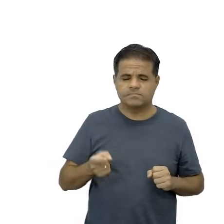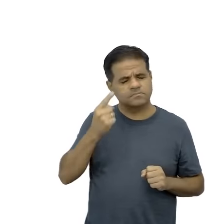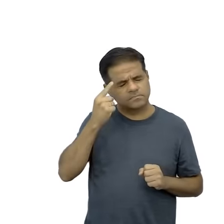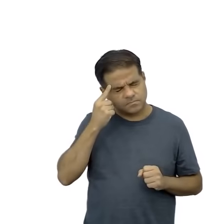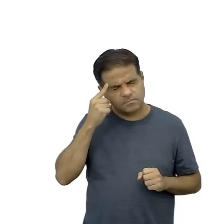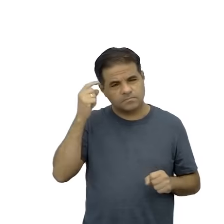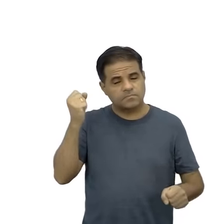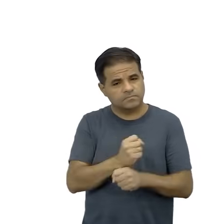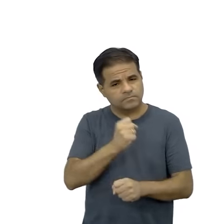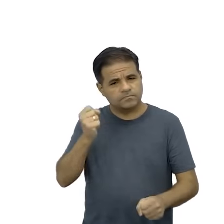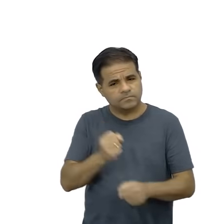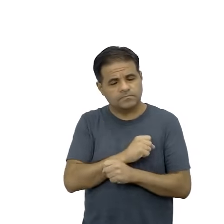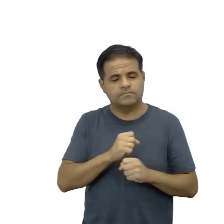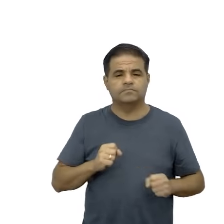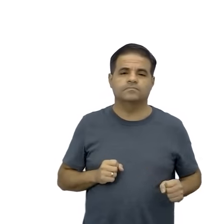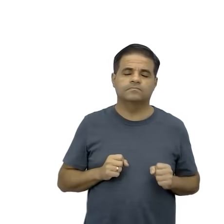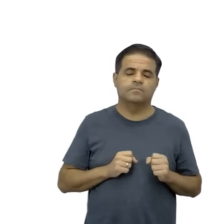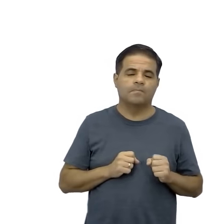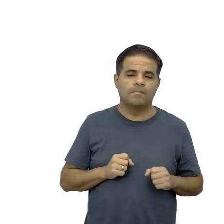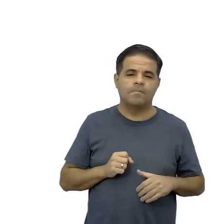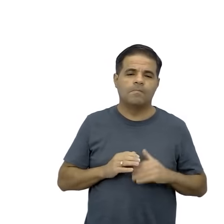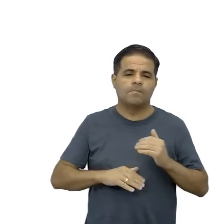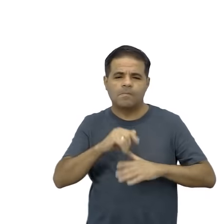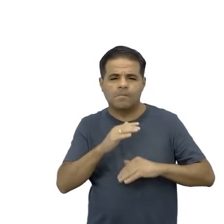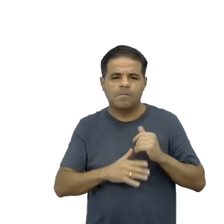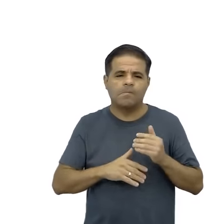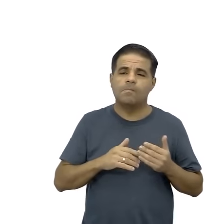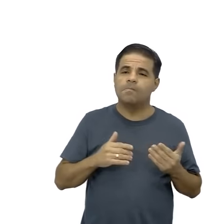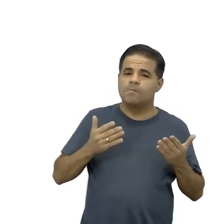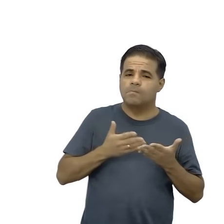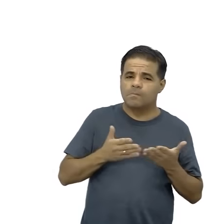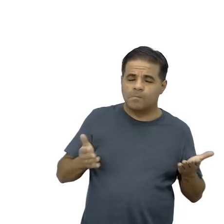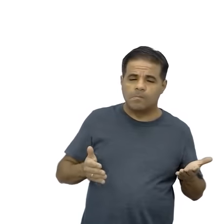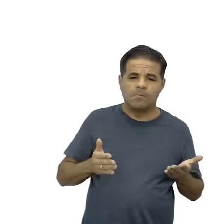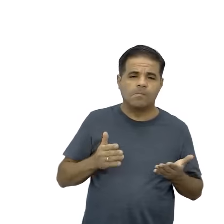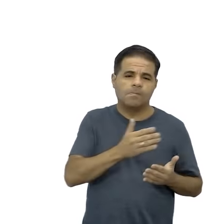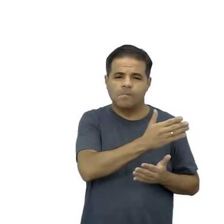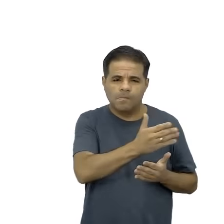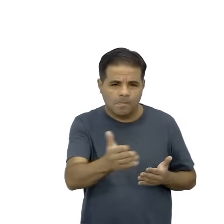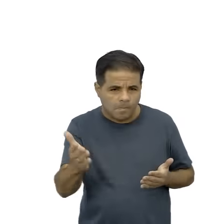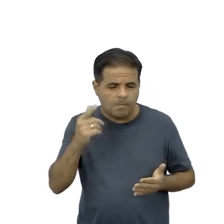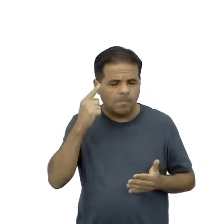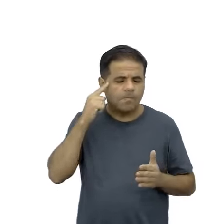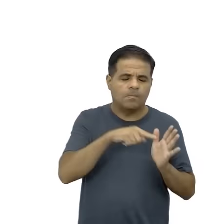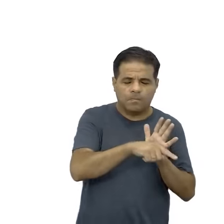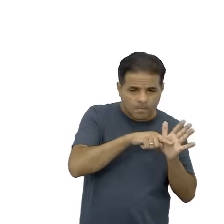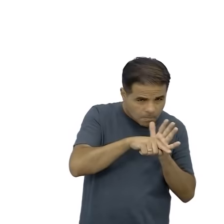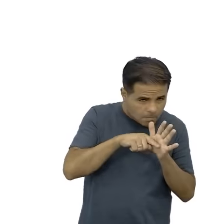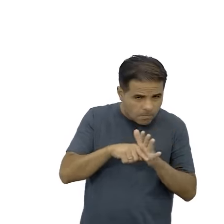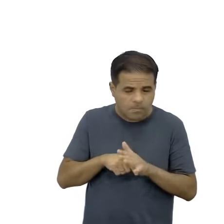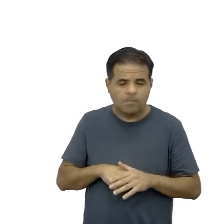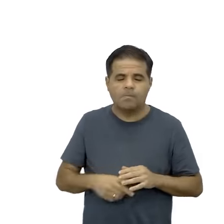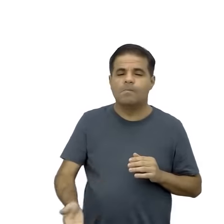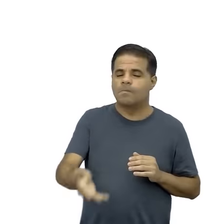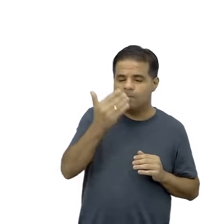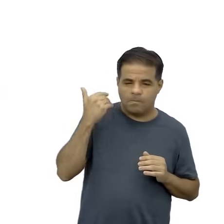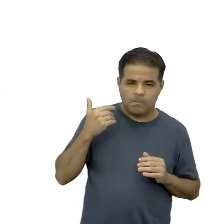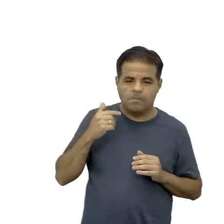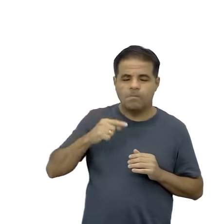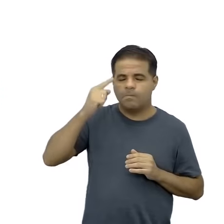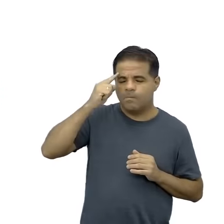posso construir aqui algumas possibilidades, né, de avaliação para vocês também de metodologia. Então, vamos lá? Eu